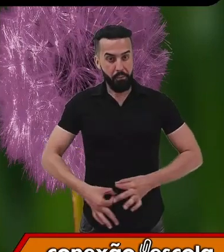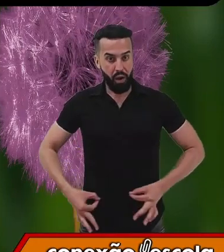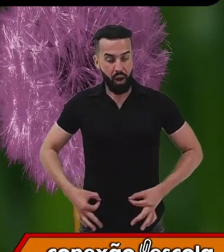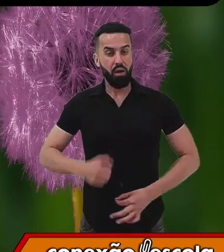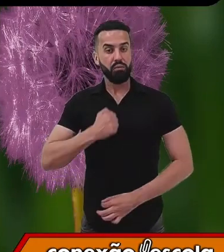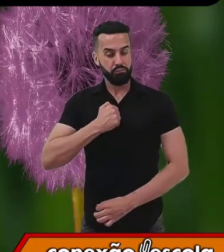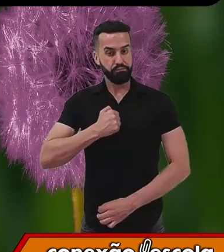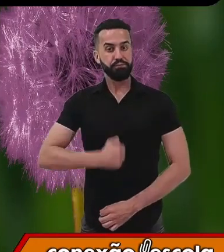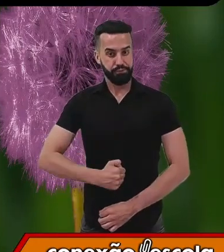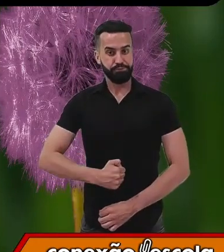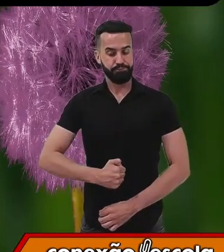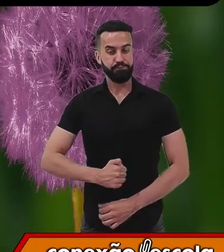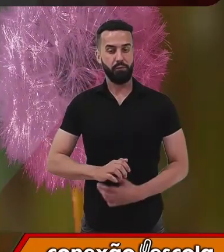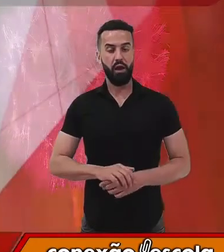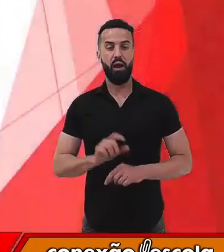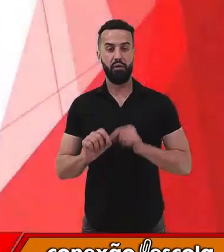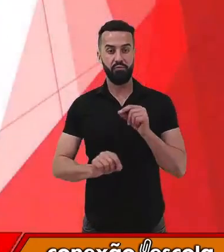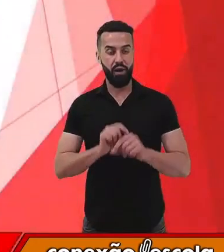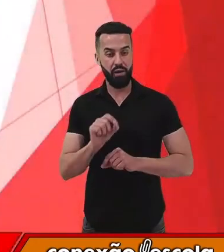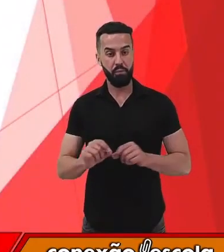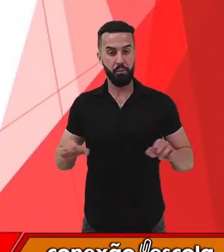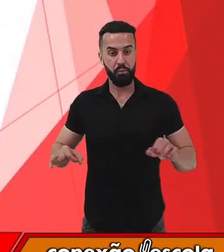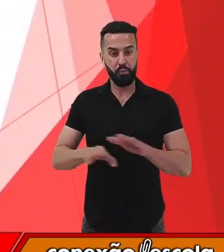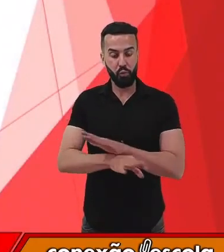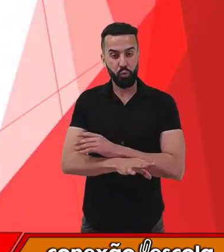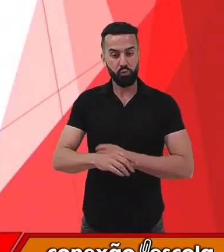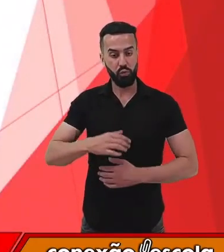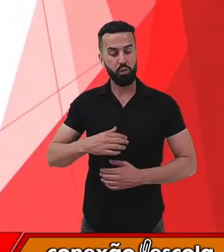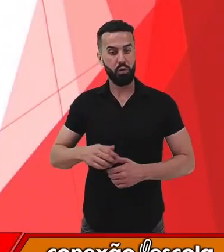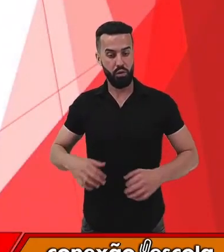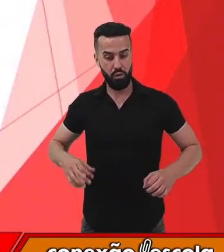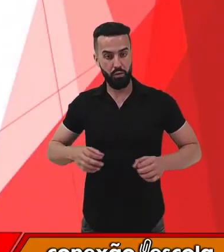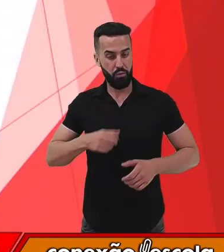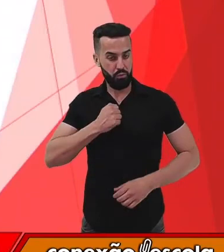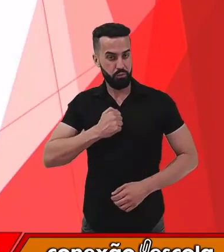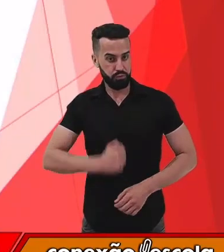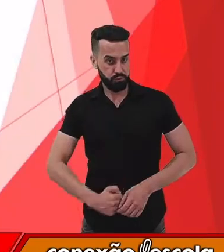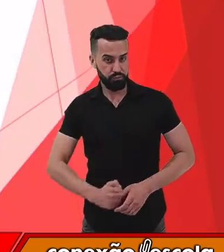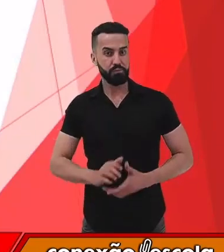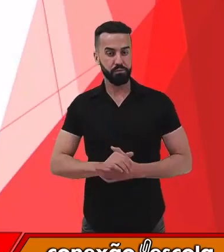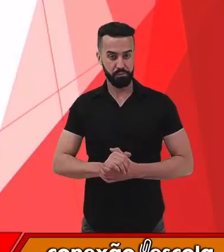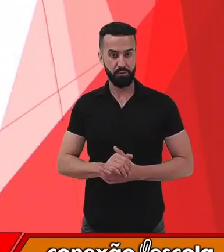ser, finalmente, eliminadas pelo ânus.